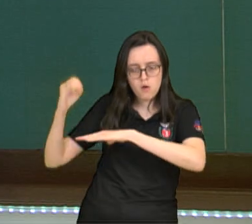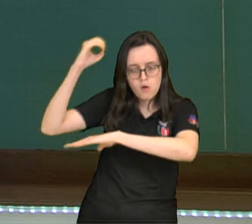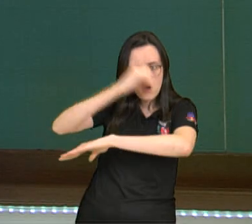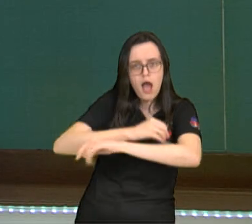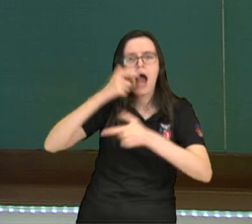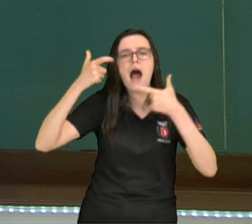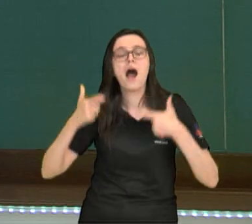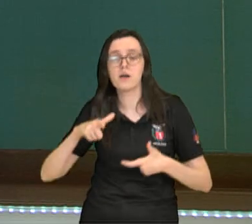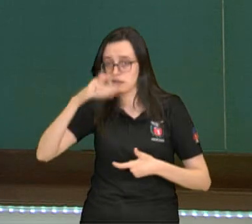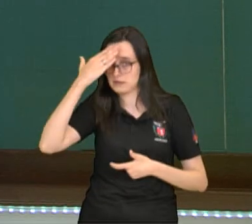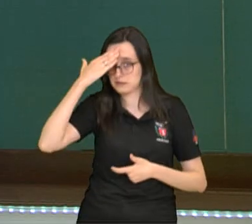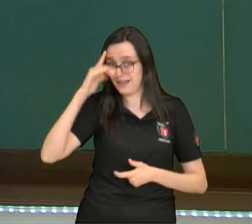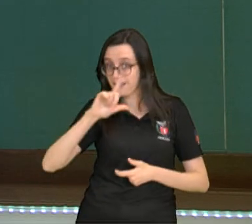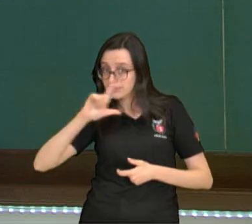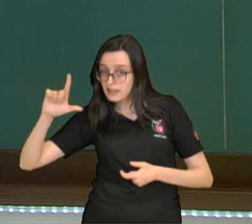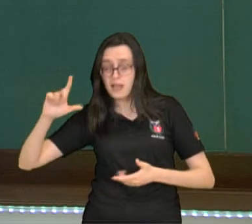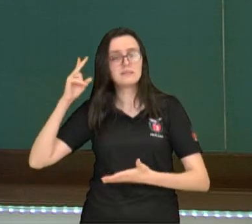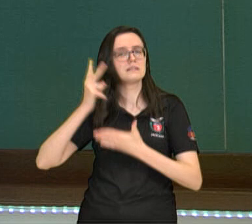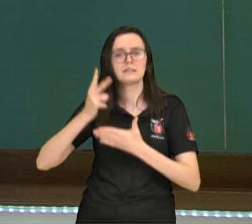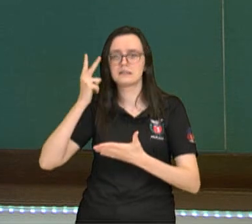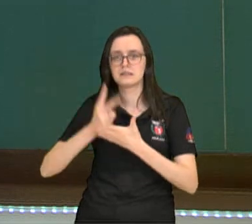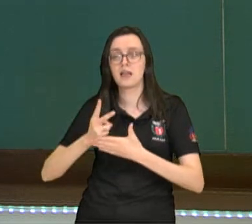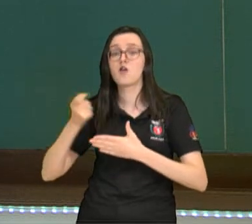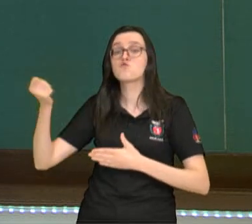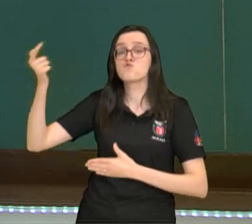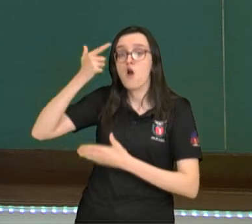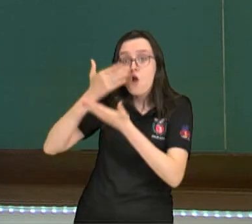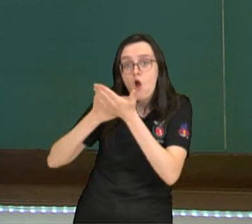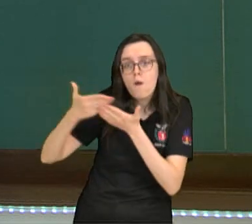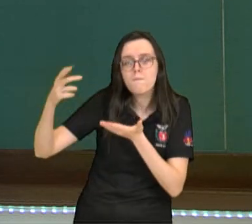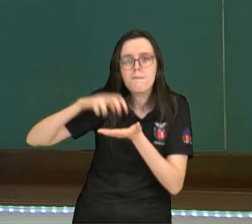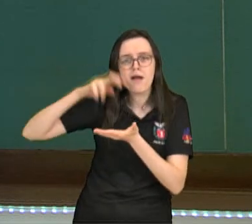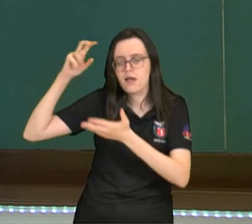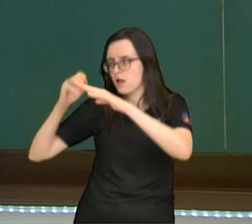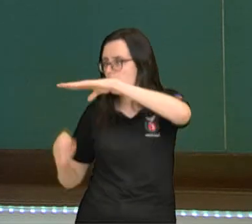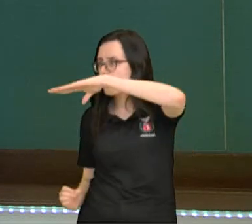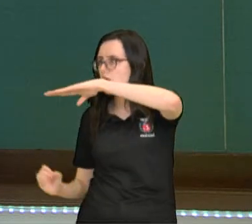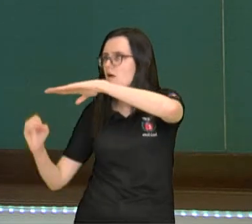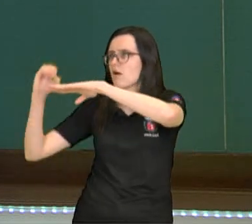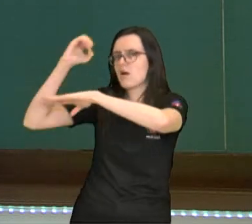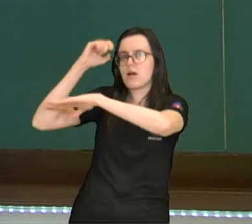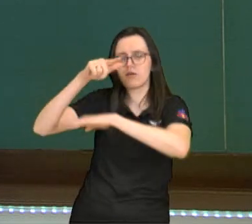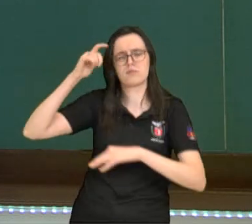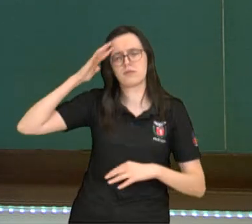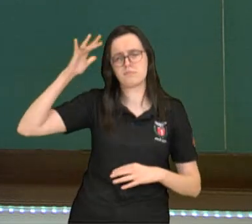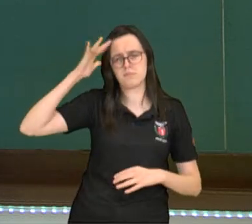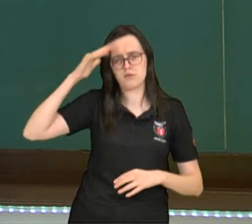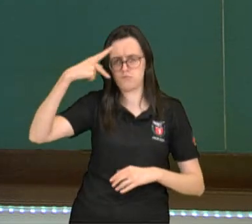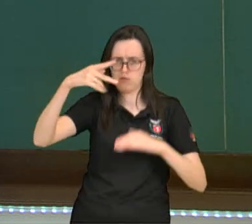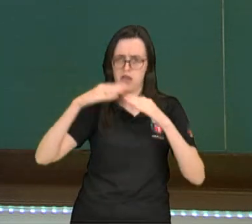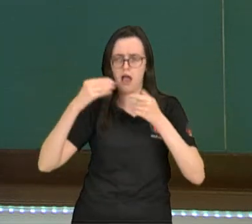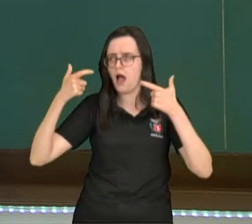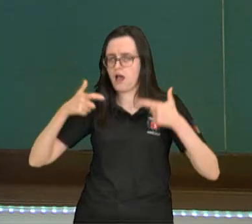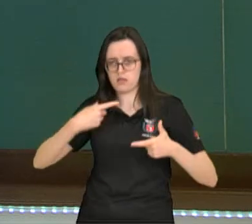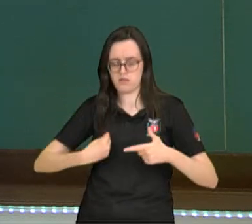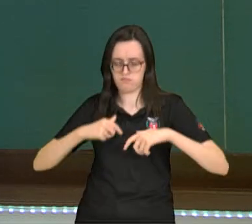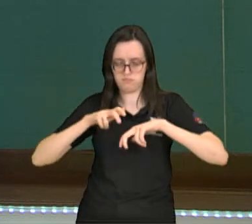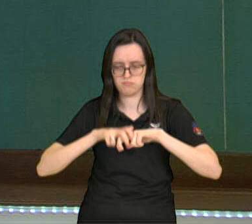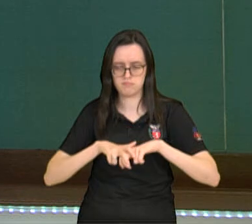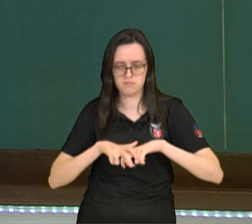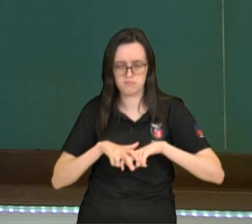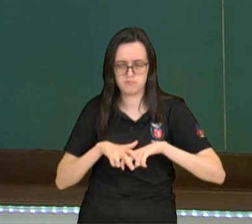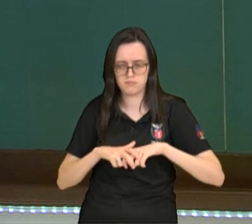vocês sabem que o leste sempre vai estar apontando para onde nasce. Então, vocês vão fazer, imaginar, pensa aí na casa de vocês, onde vocês